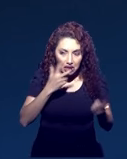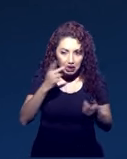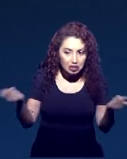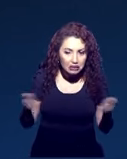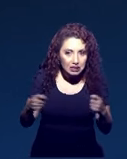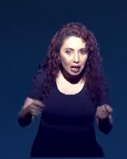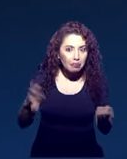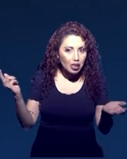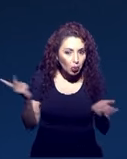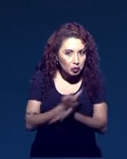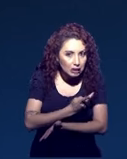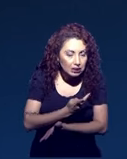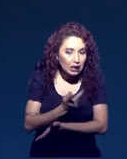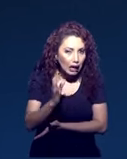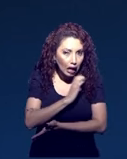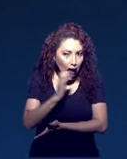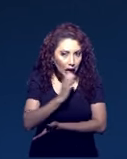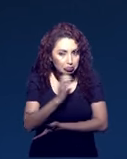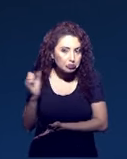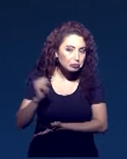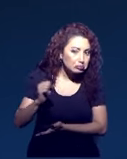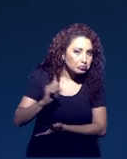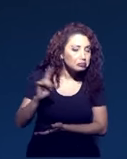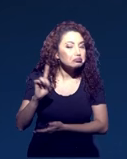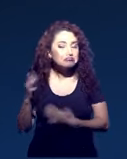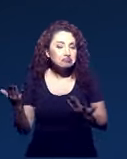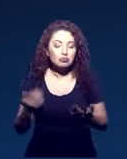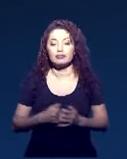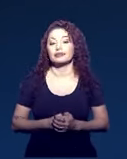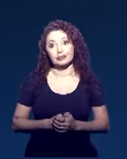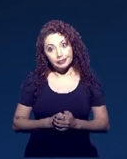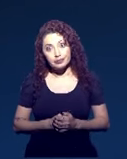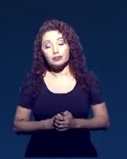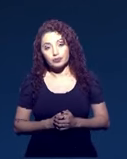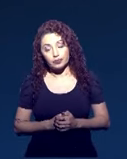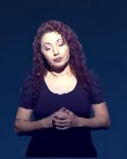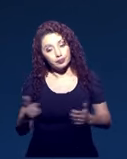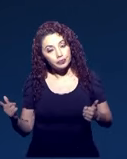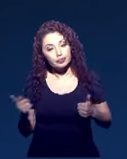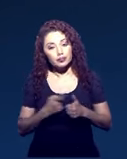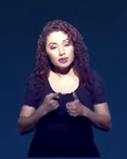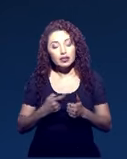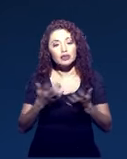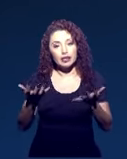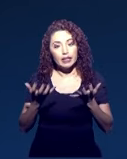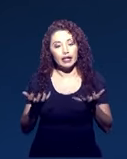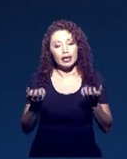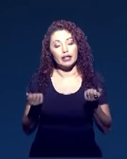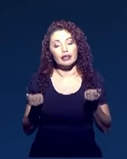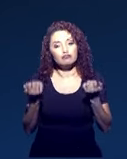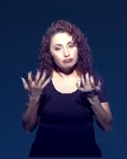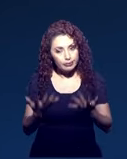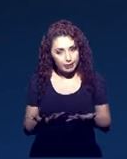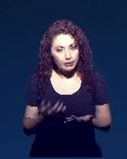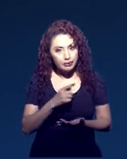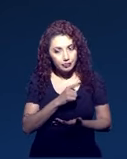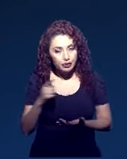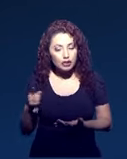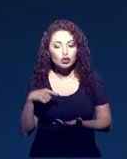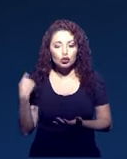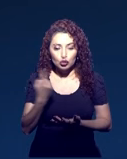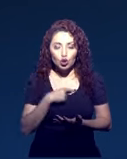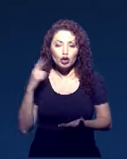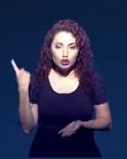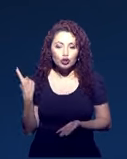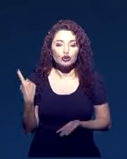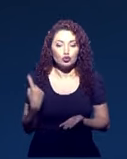essa celeridade bom primeiro eu gostaria de deixar muito claro e registrado o nosso compromisso com projetos que